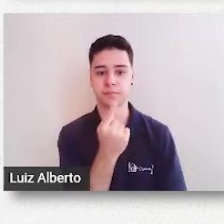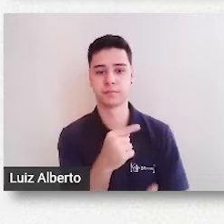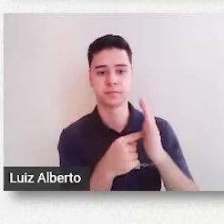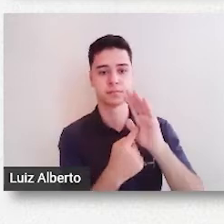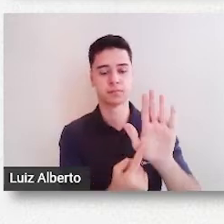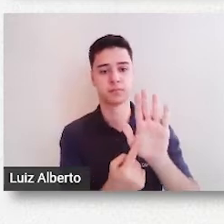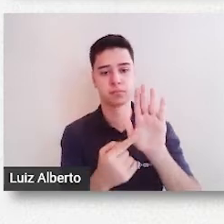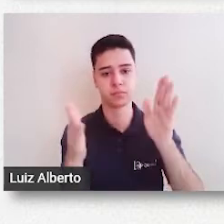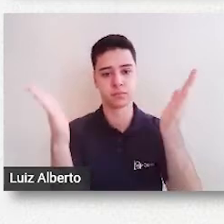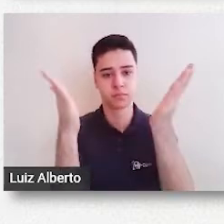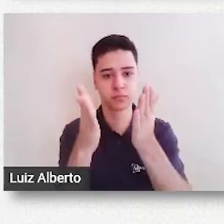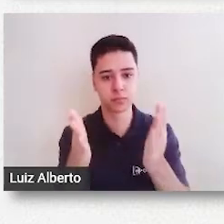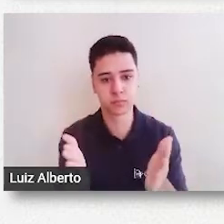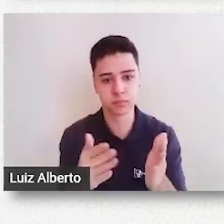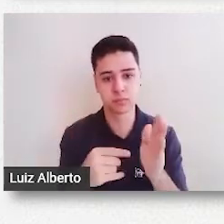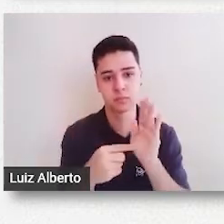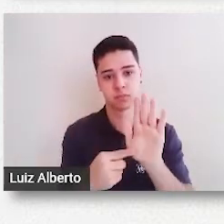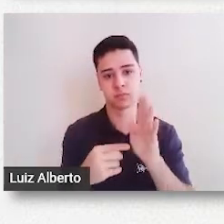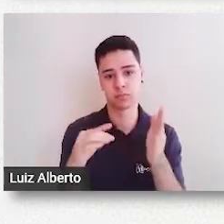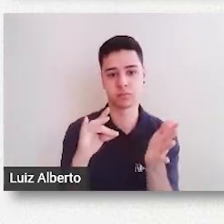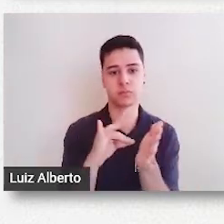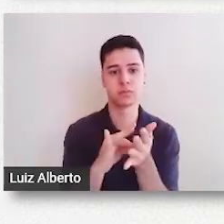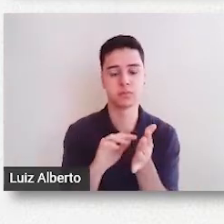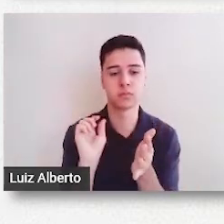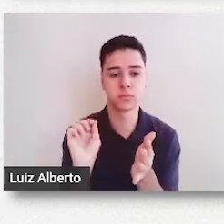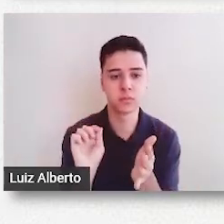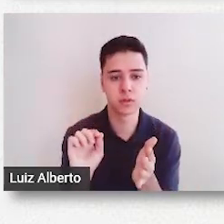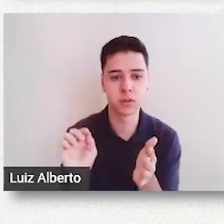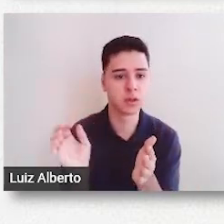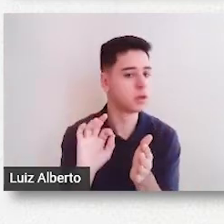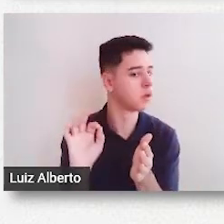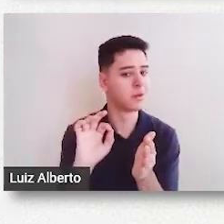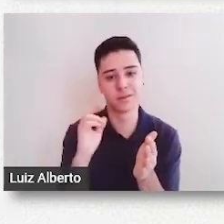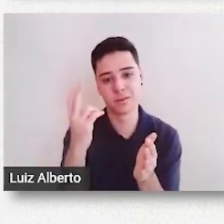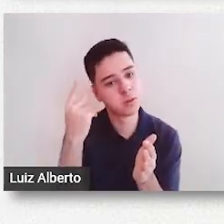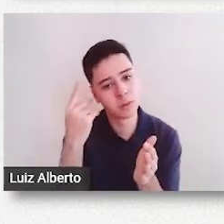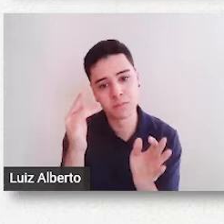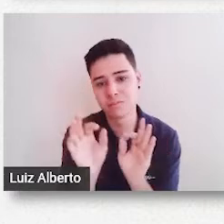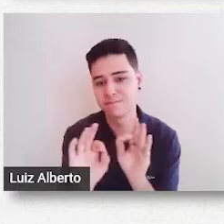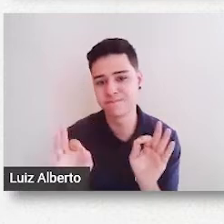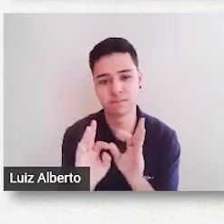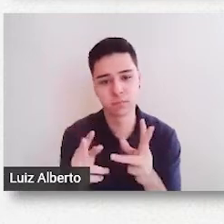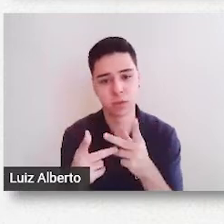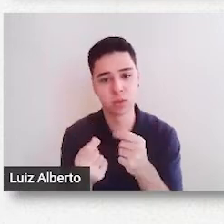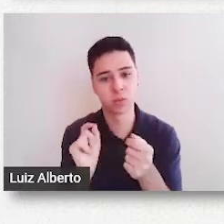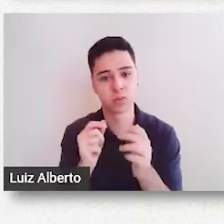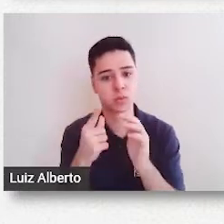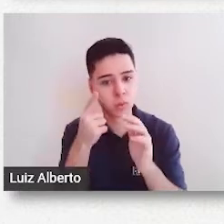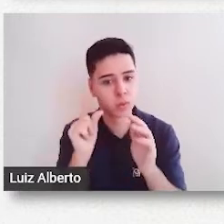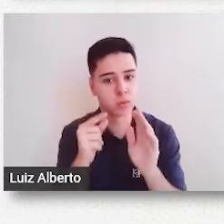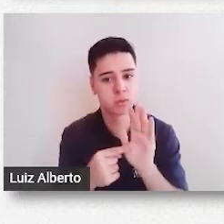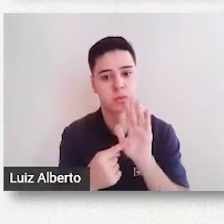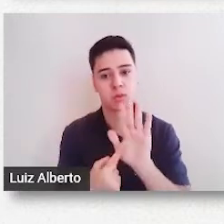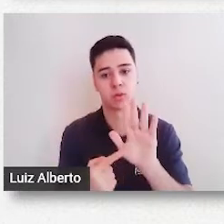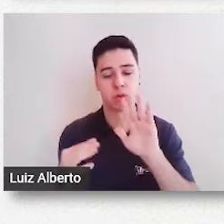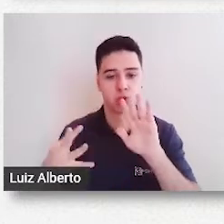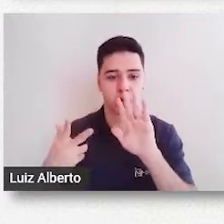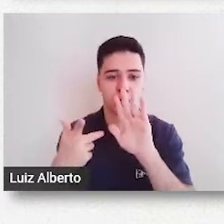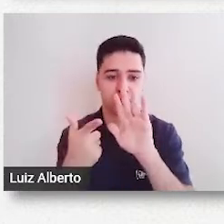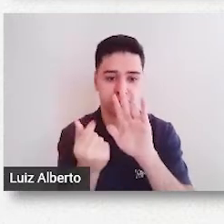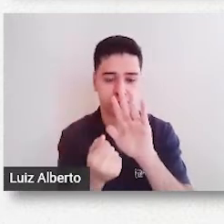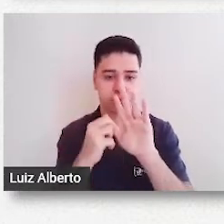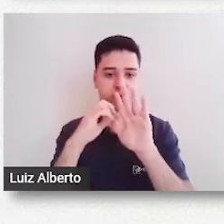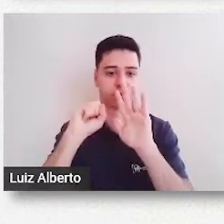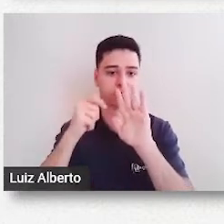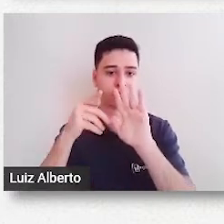nós vemos uma representação que não é a comum da iconográfica, da representação iconográfica de São